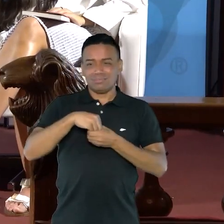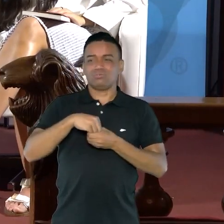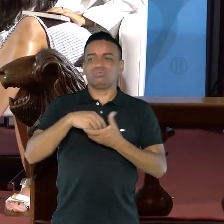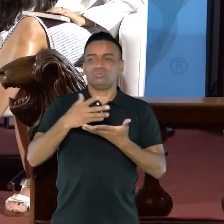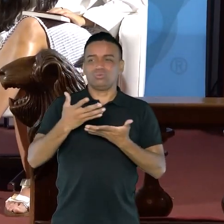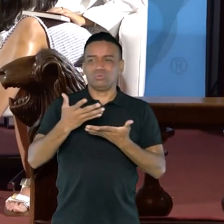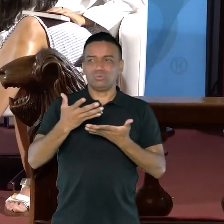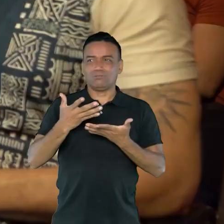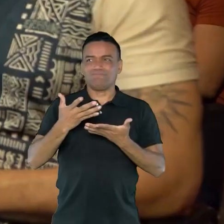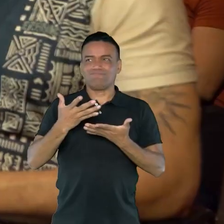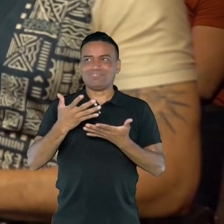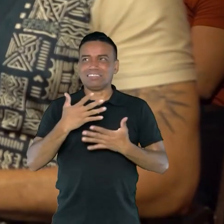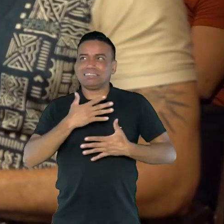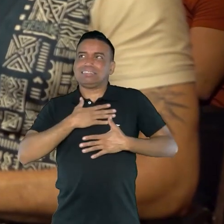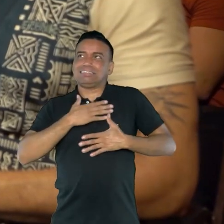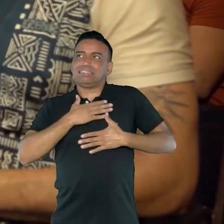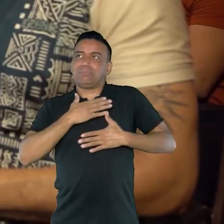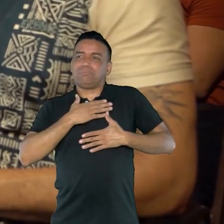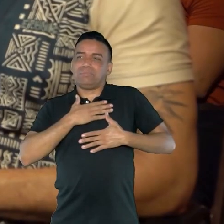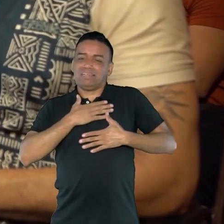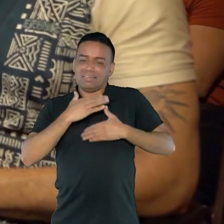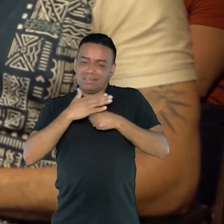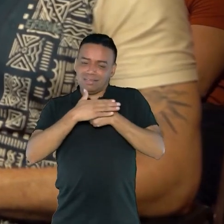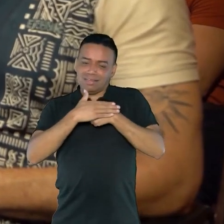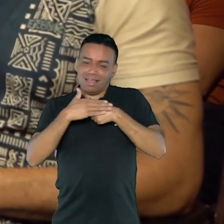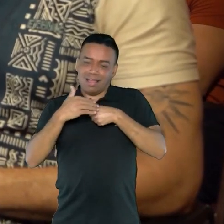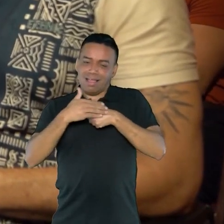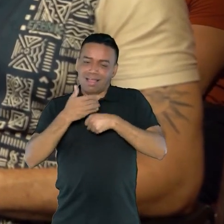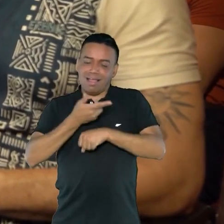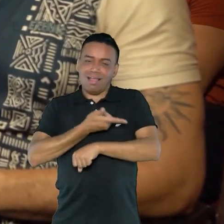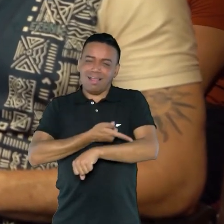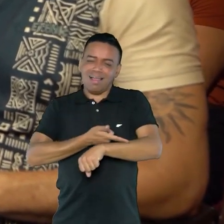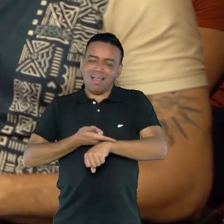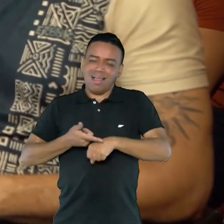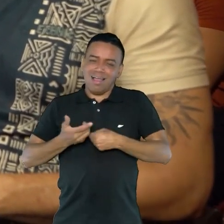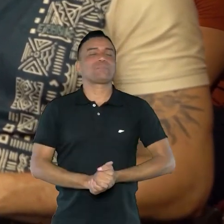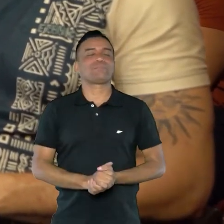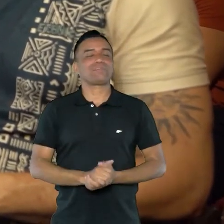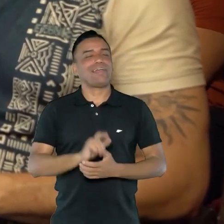algo que A plateia acompanha atentamente.